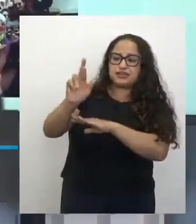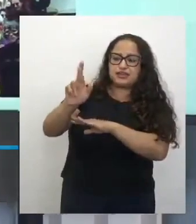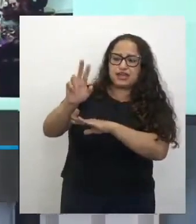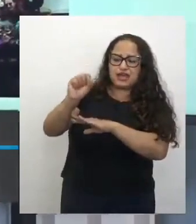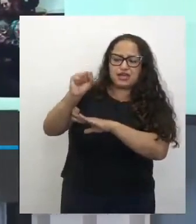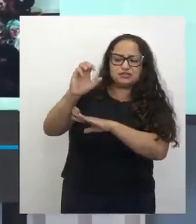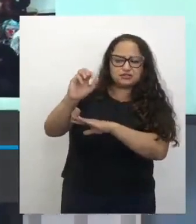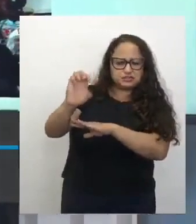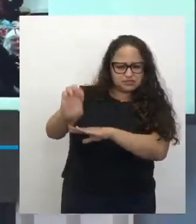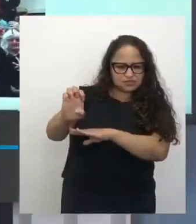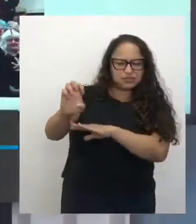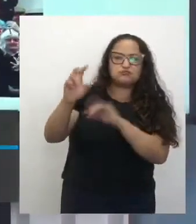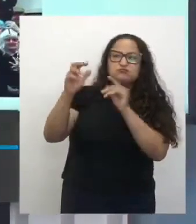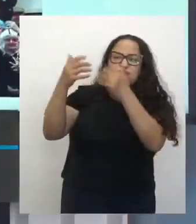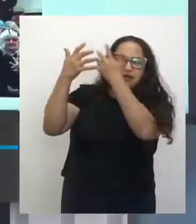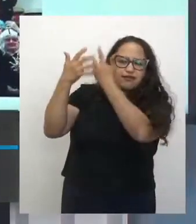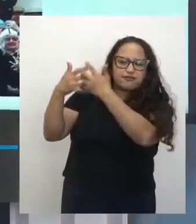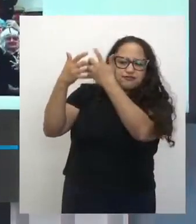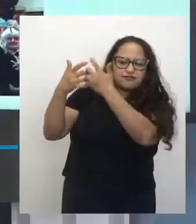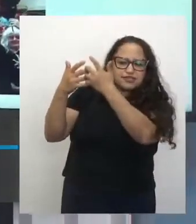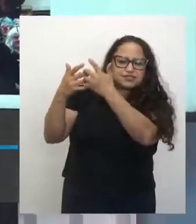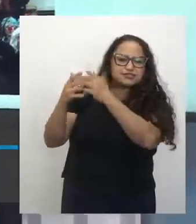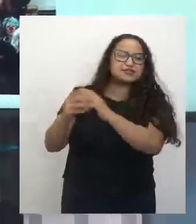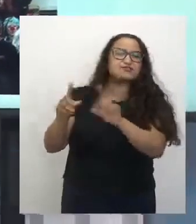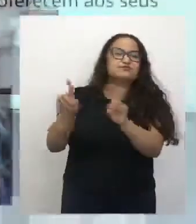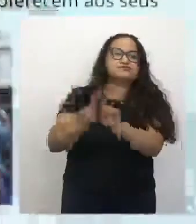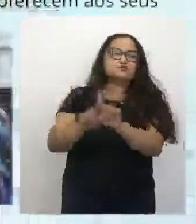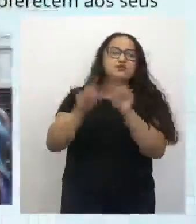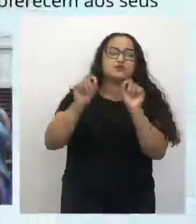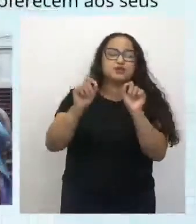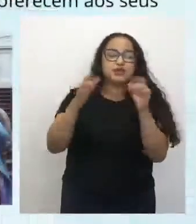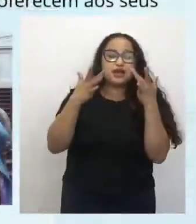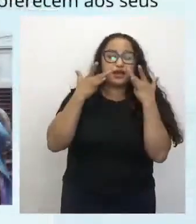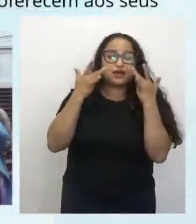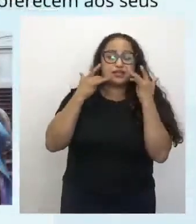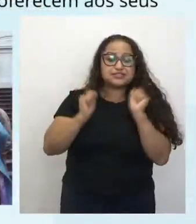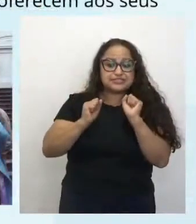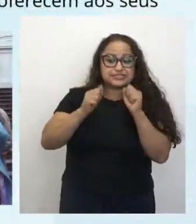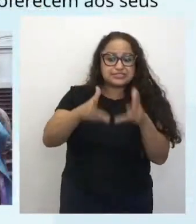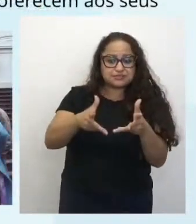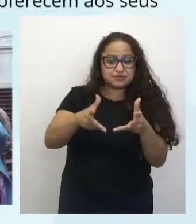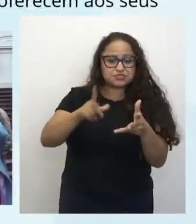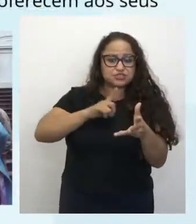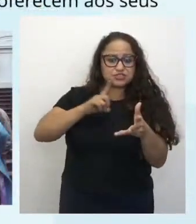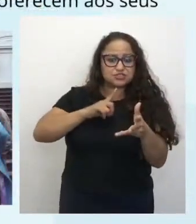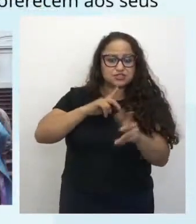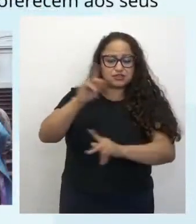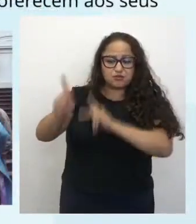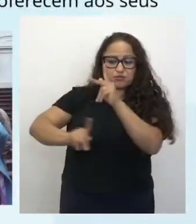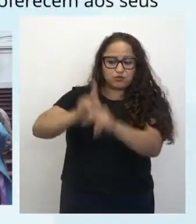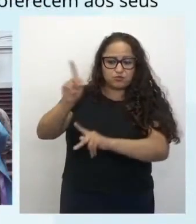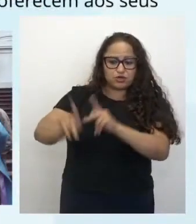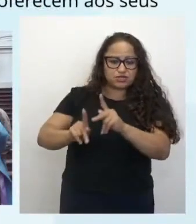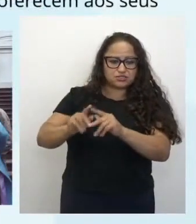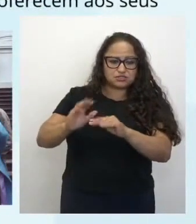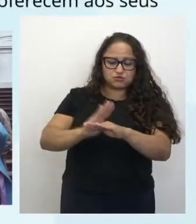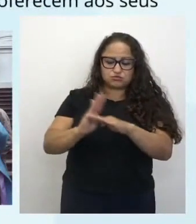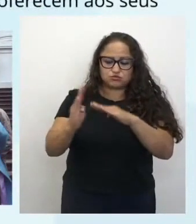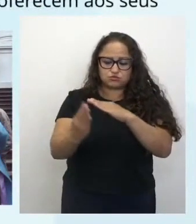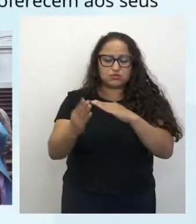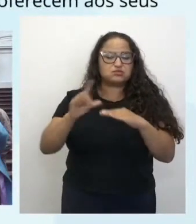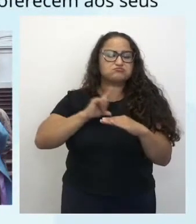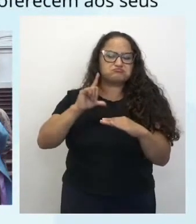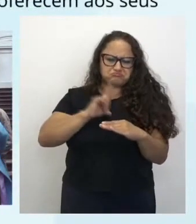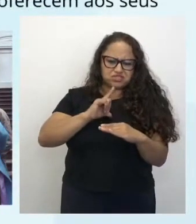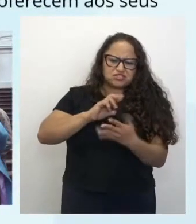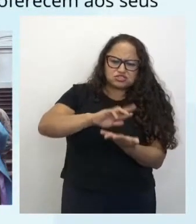enfim, tá? Só que aí, nesse caso, gente, a ação dramática, no cotidiano da população de um bairro, por exemplo, tem várias formas como ela surge, né?